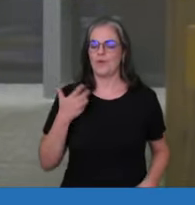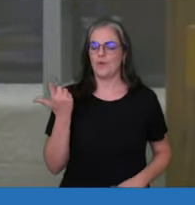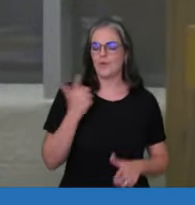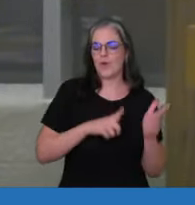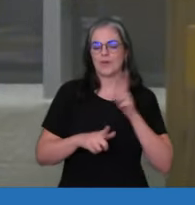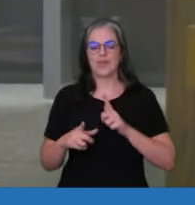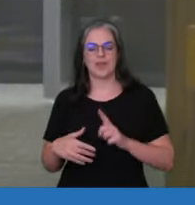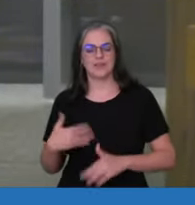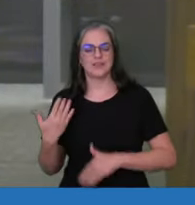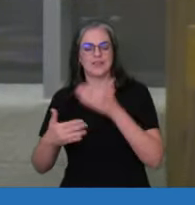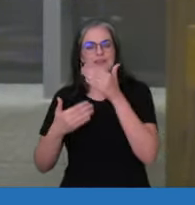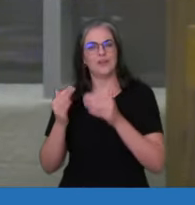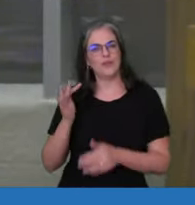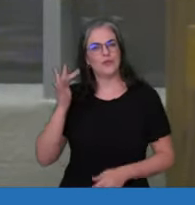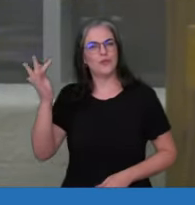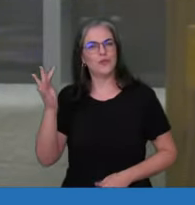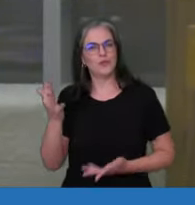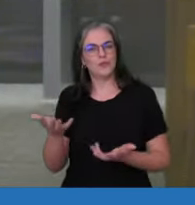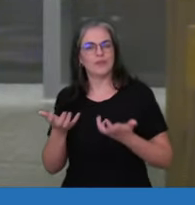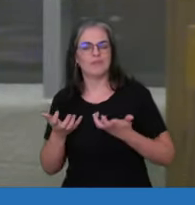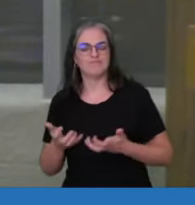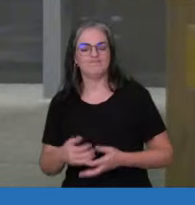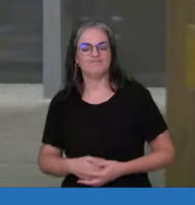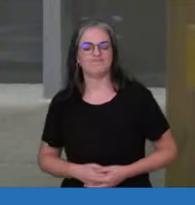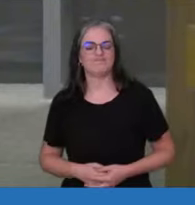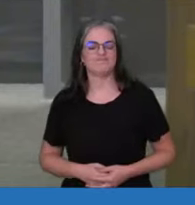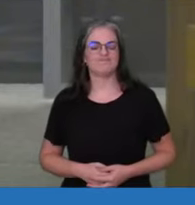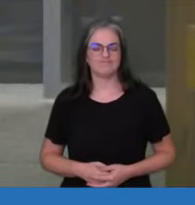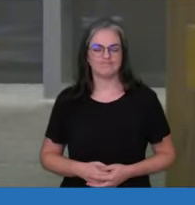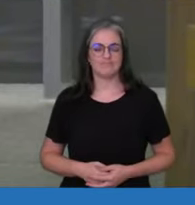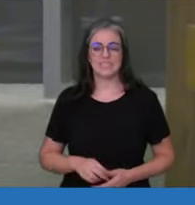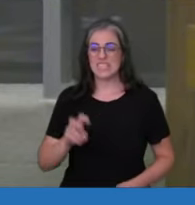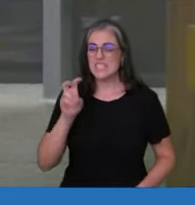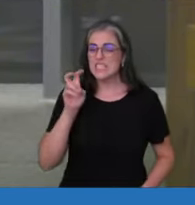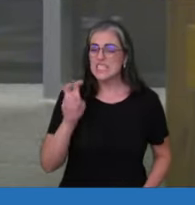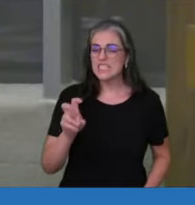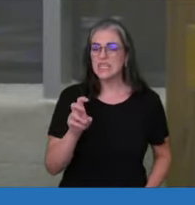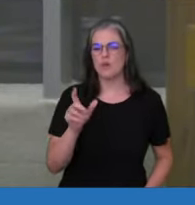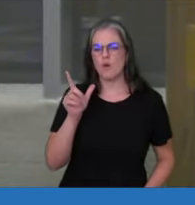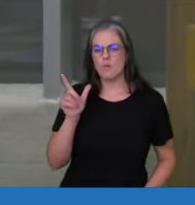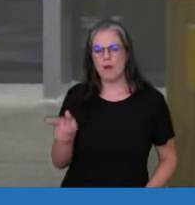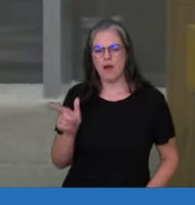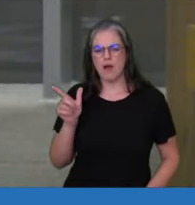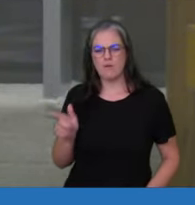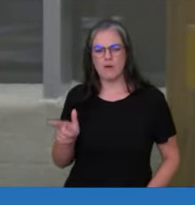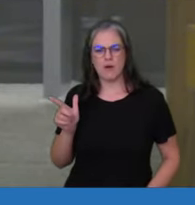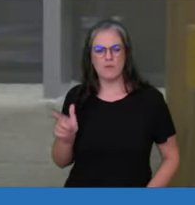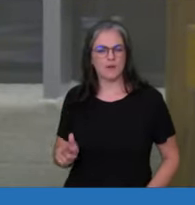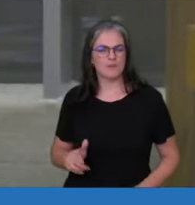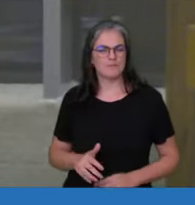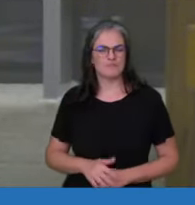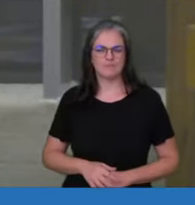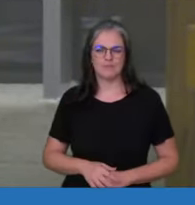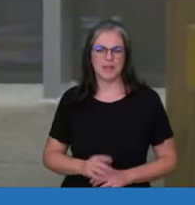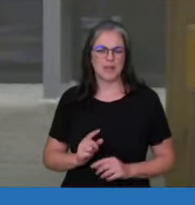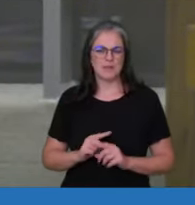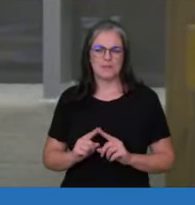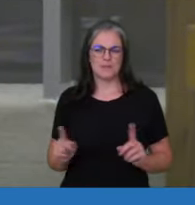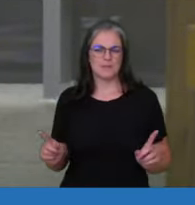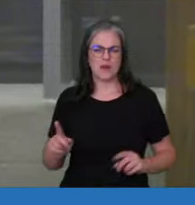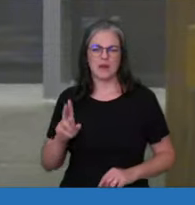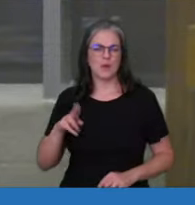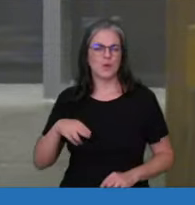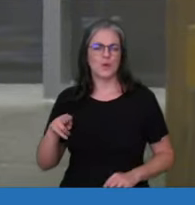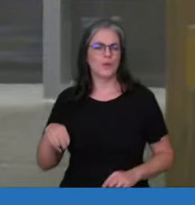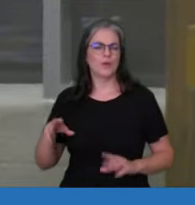onde nós queremos ir. Aqueles 5 tiros não foram capazes de silenciar a voz